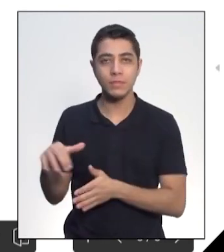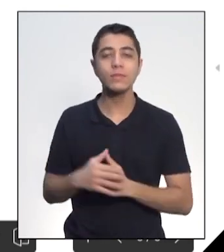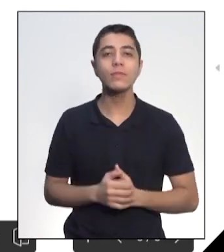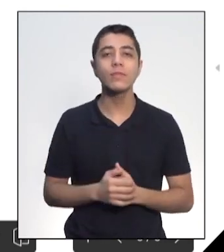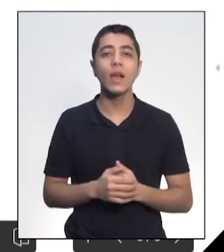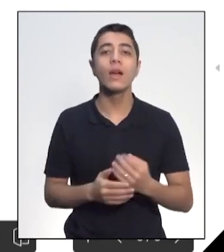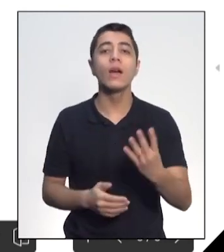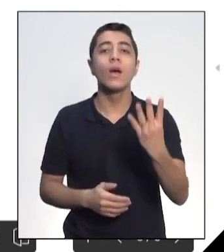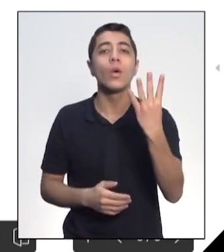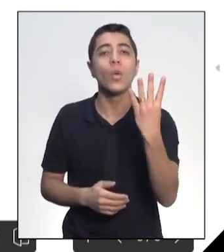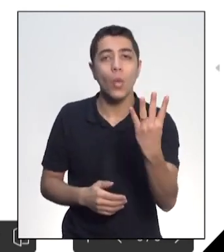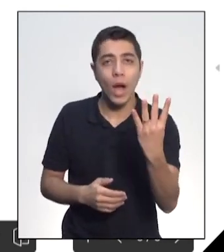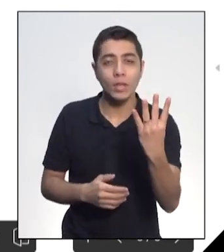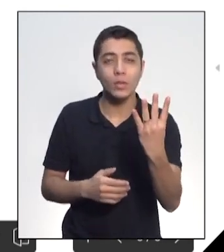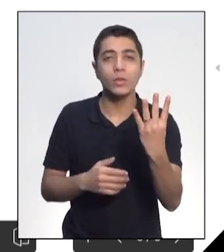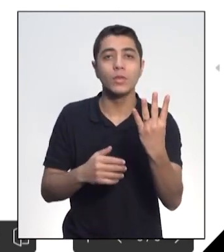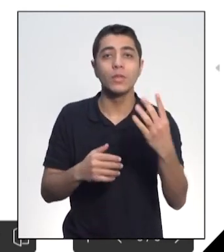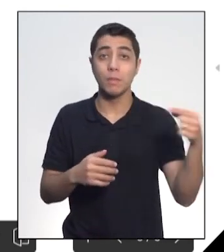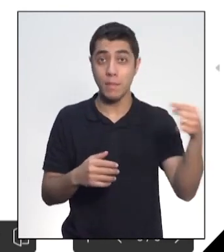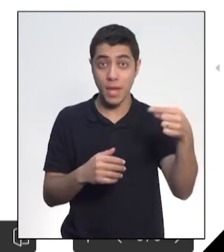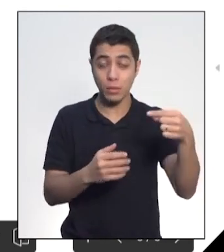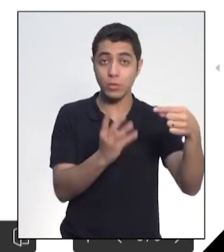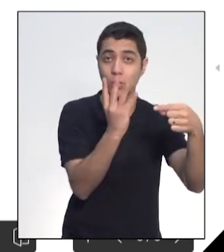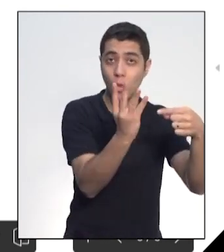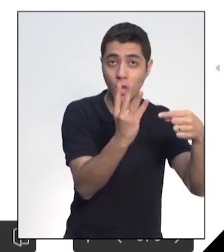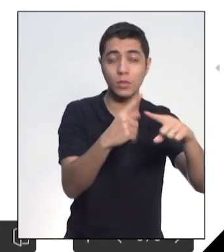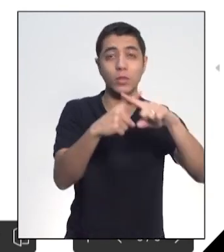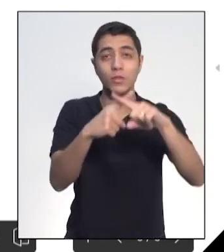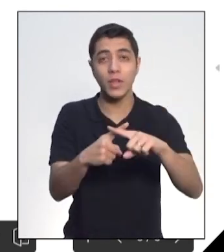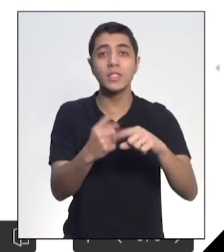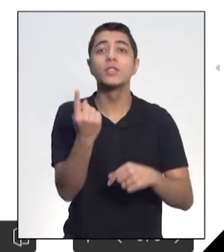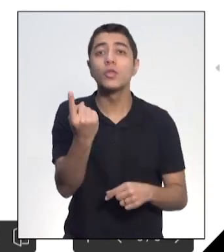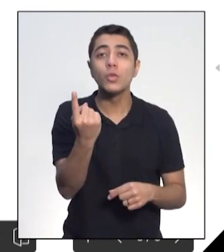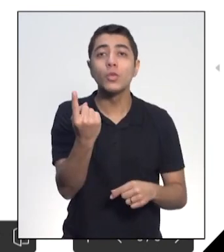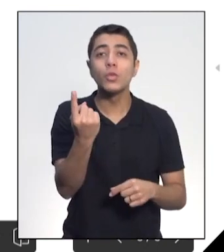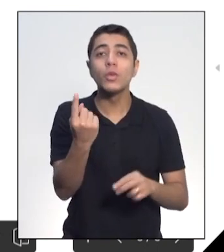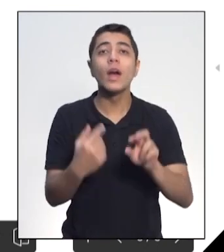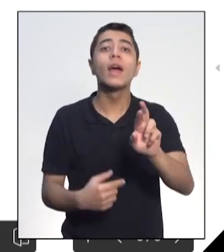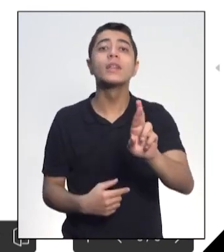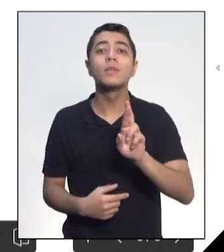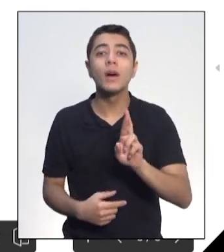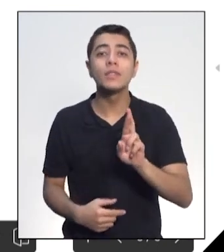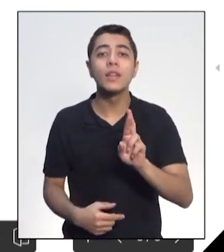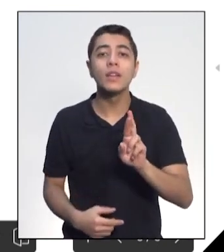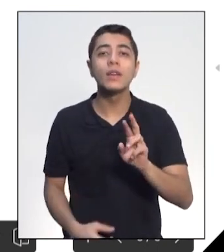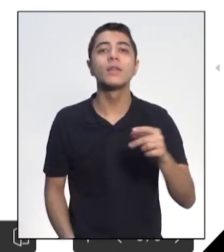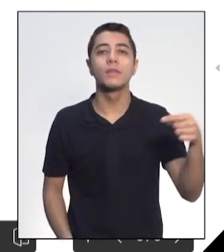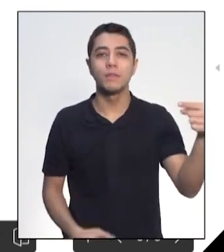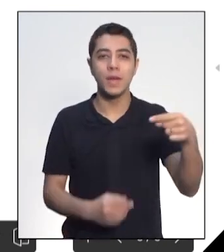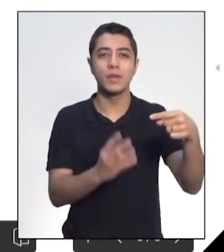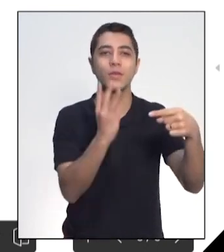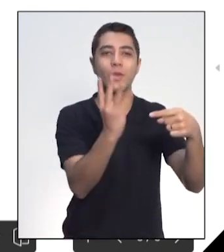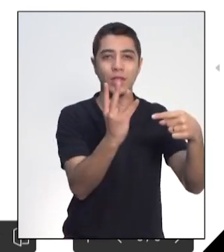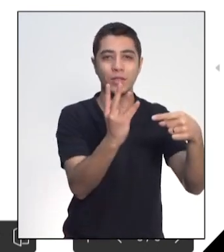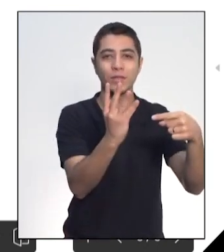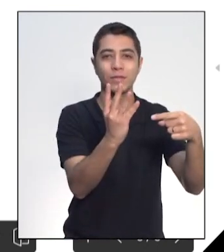fazer menos 4 vezes 1 dá menos 4. Então, vou anotar aqui em cima, menos 4. Menos 4